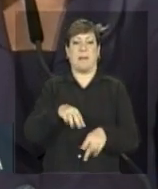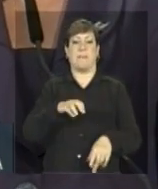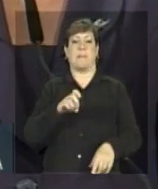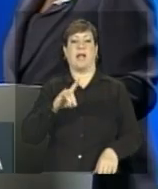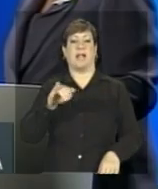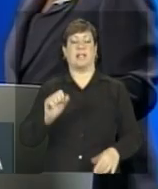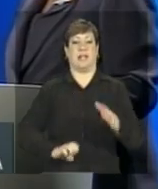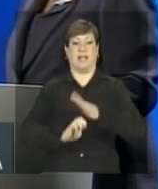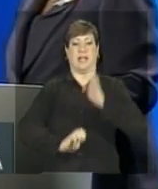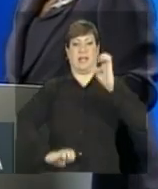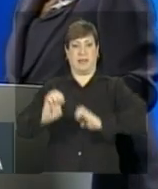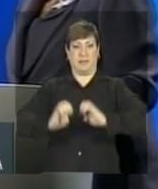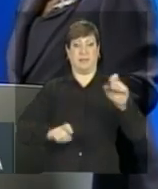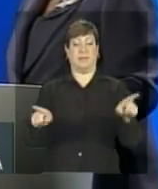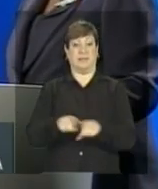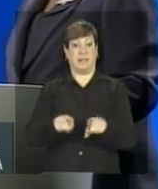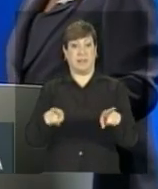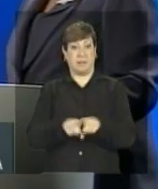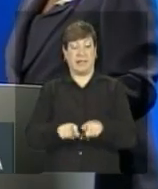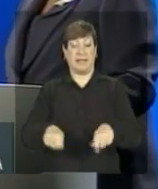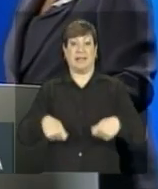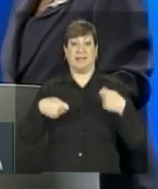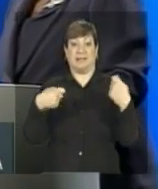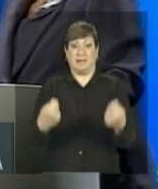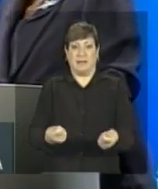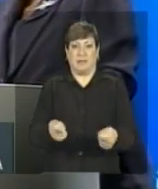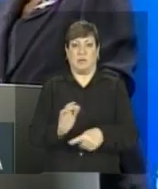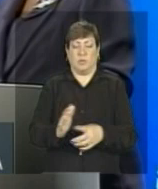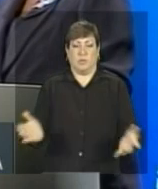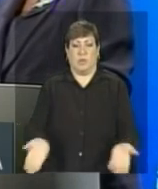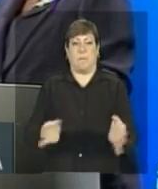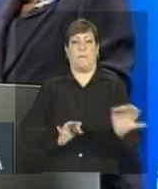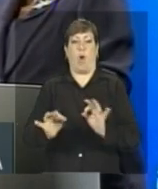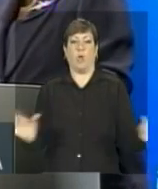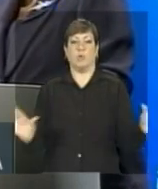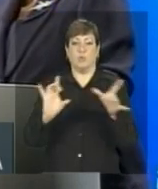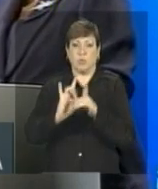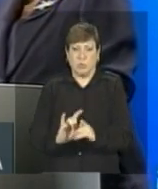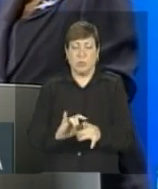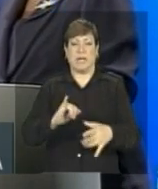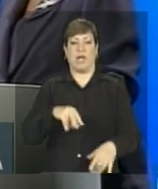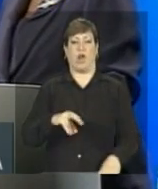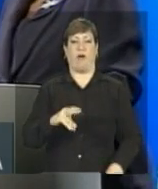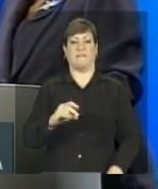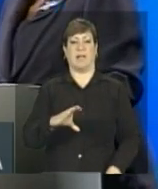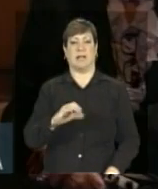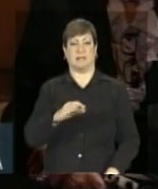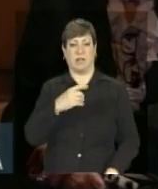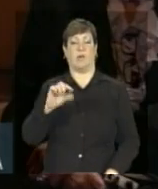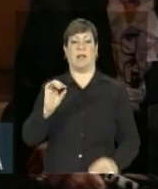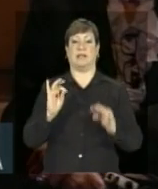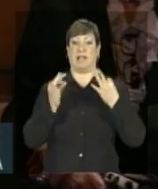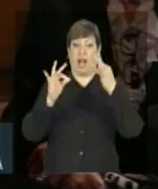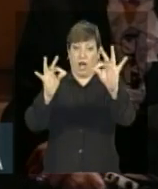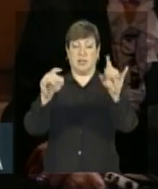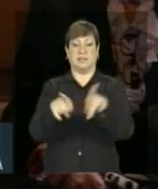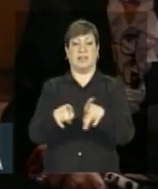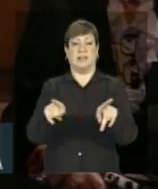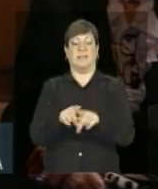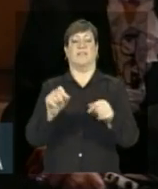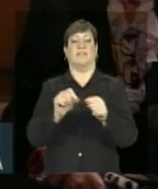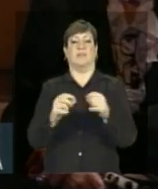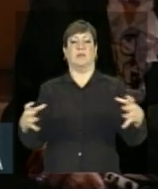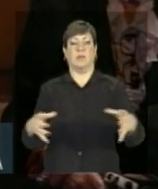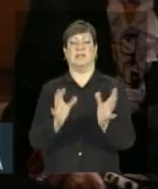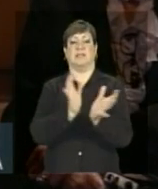empresas e imprimindo ênfase a projetos conjuntos de inovação tecnológica com aplicação